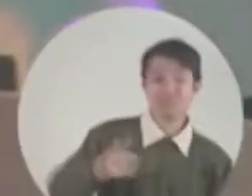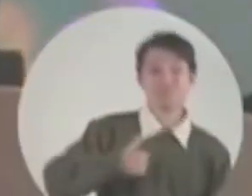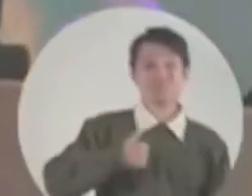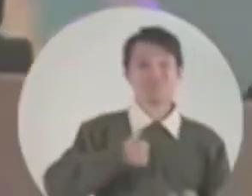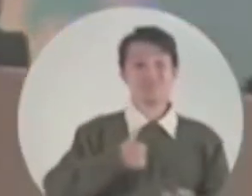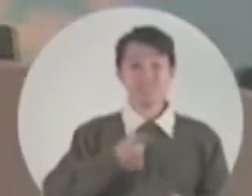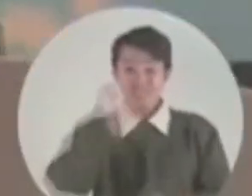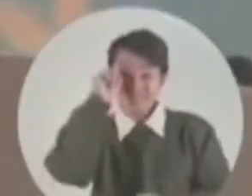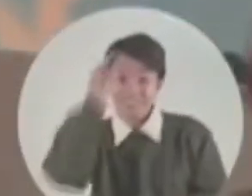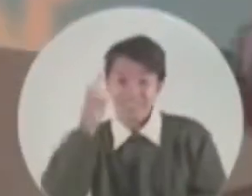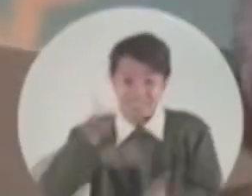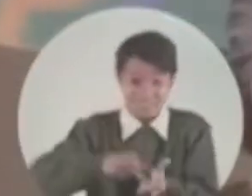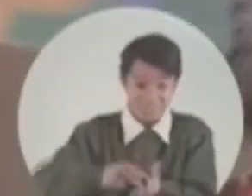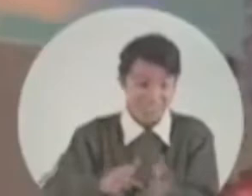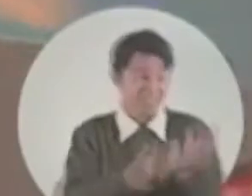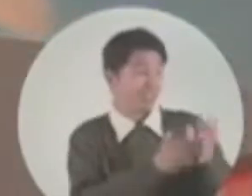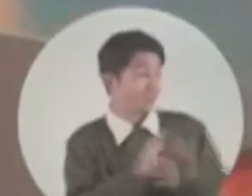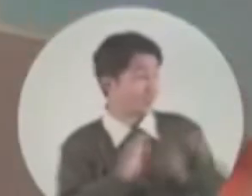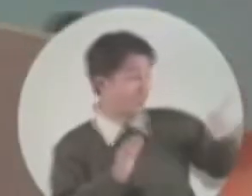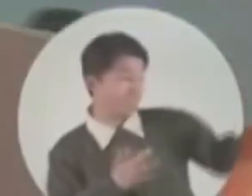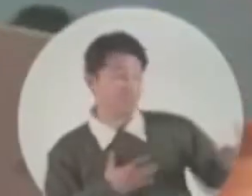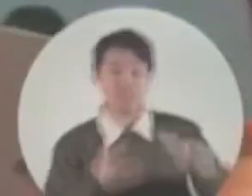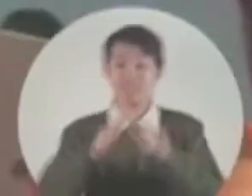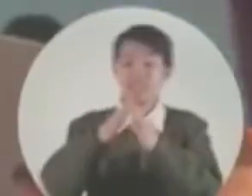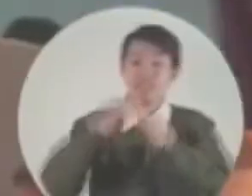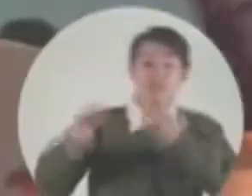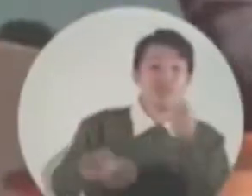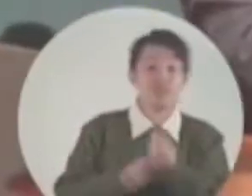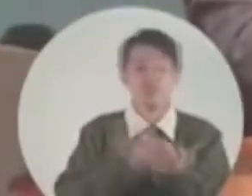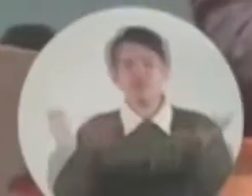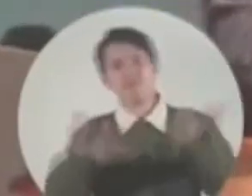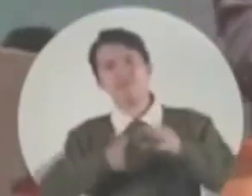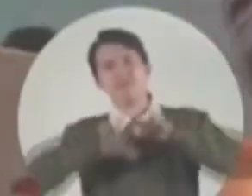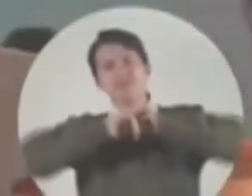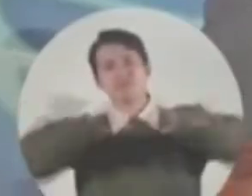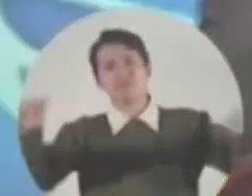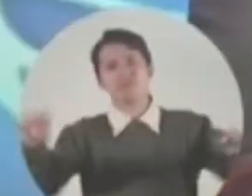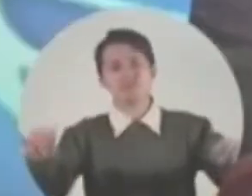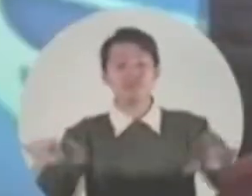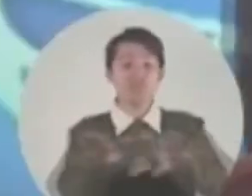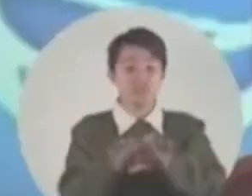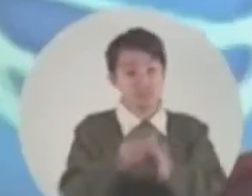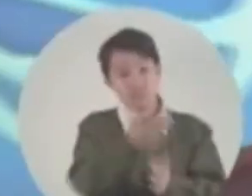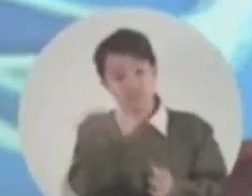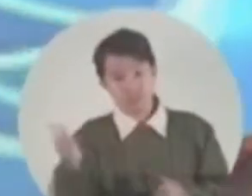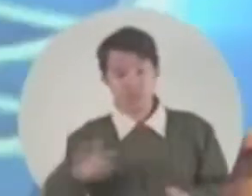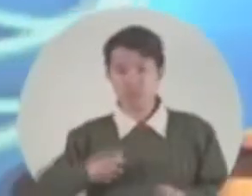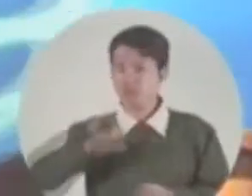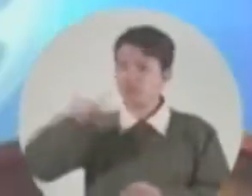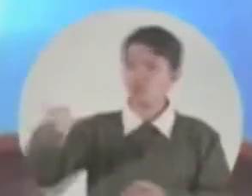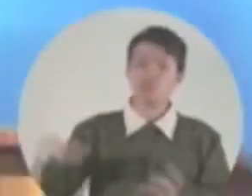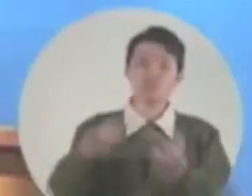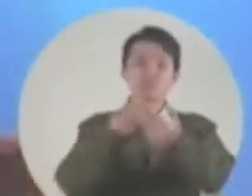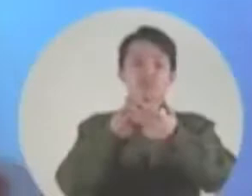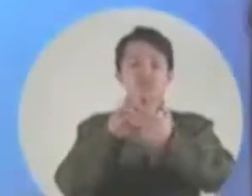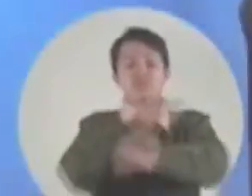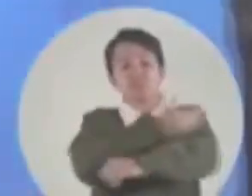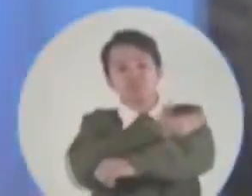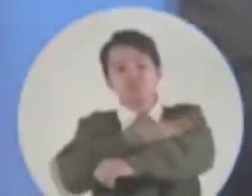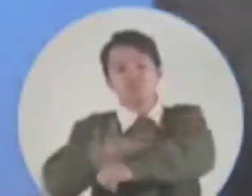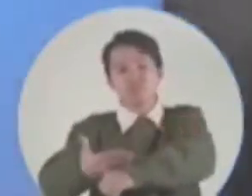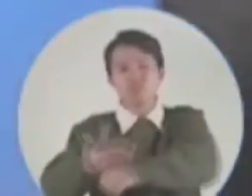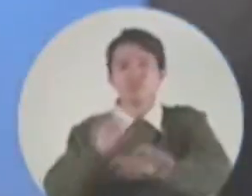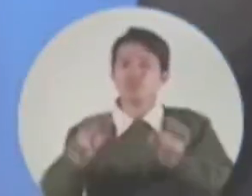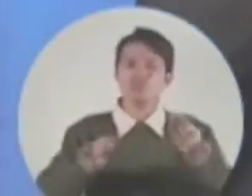visitar. Tal dia ele vai estar lá em casa. E quero dizer para você que havia um costume entre